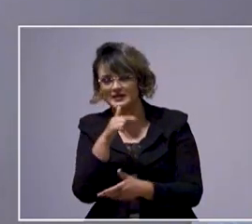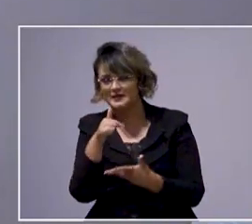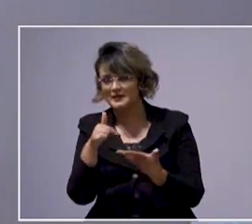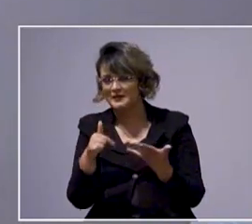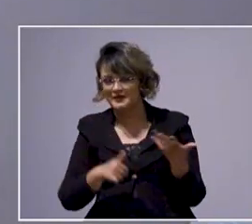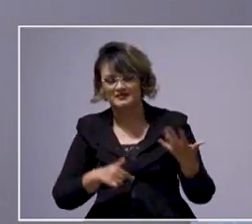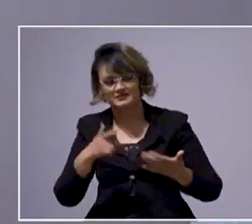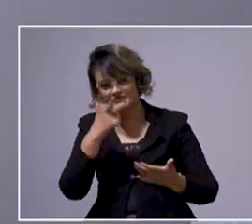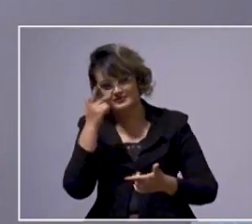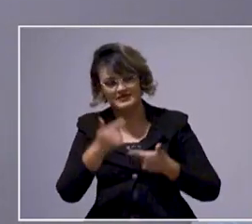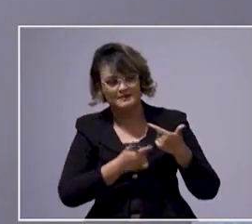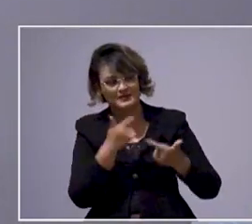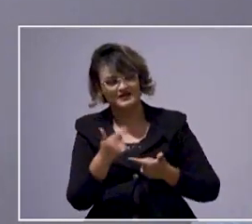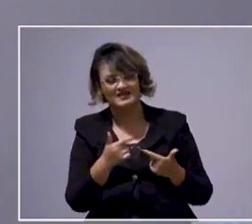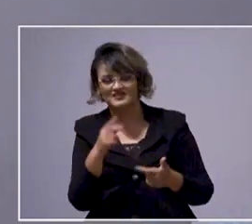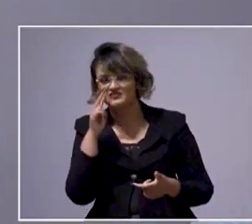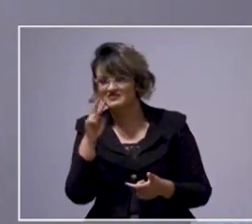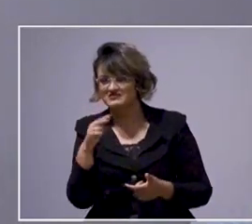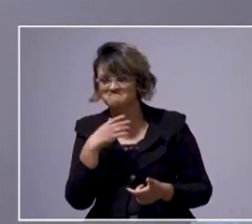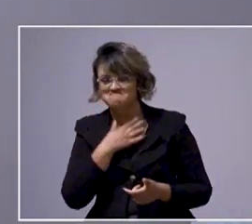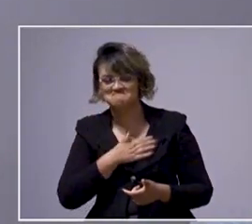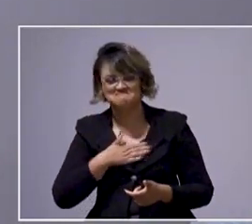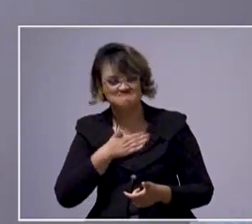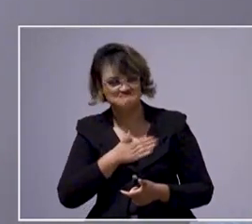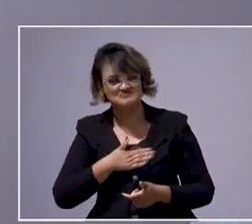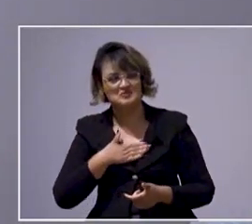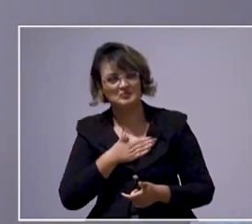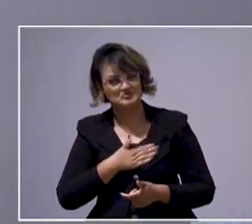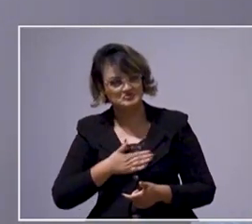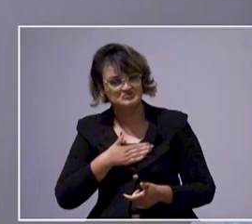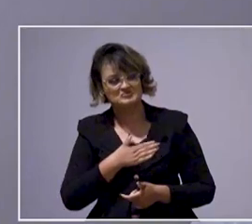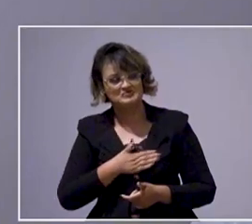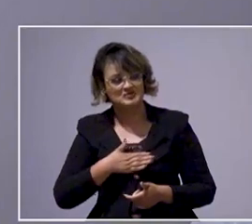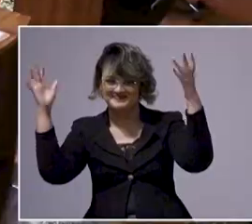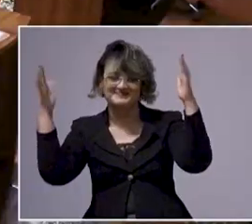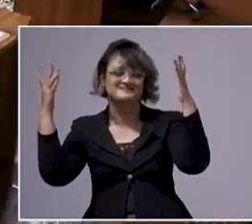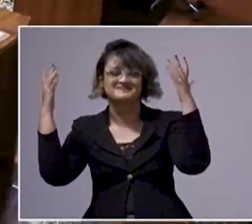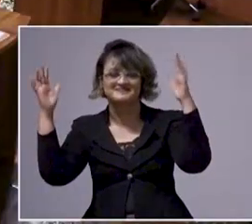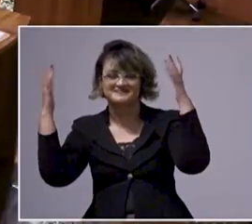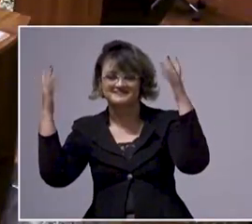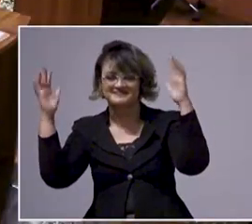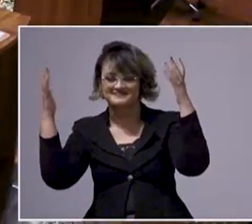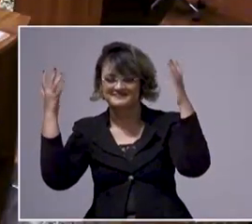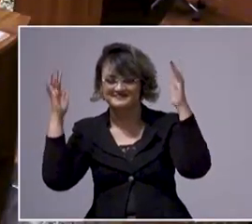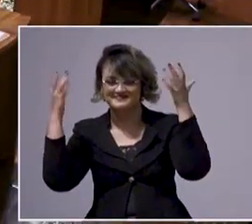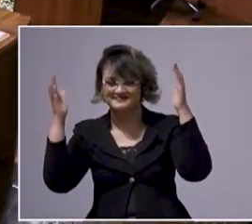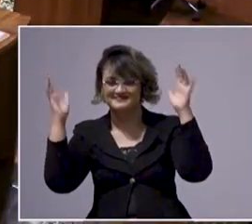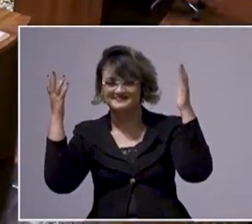servidores que dá gosto a gente dizer, porque são competentes.